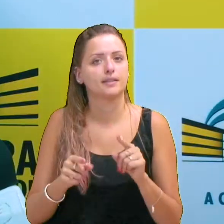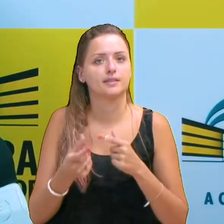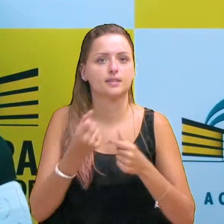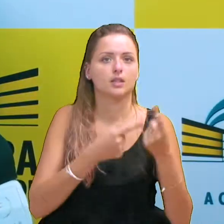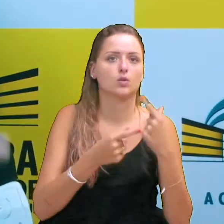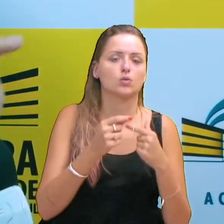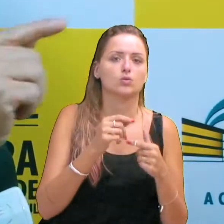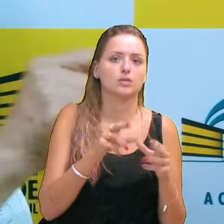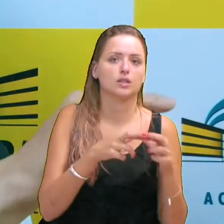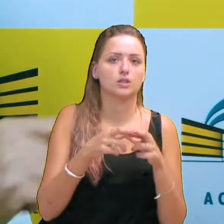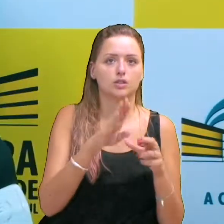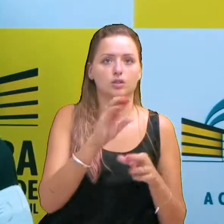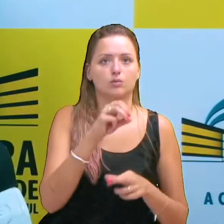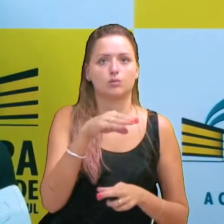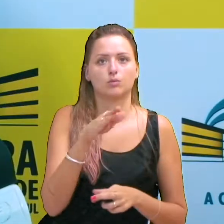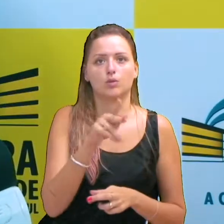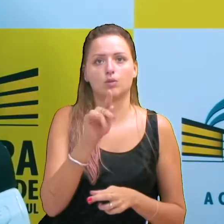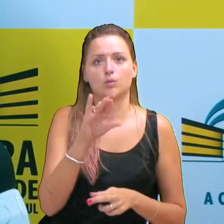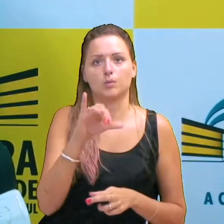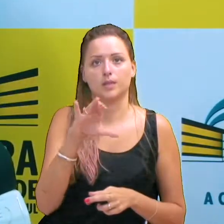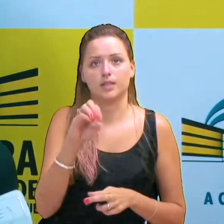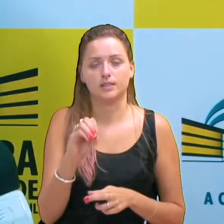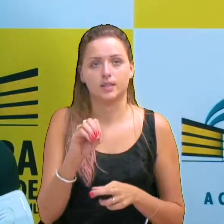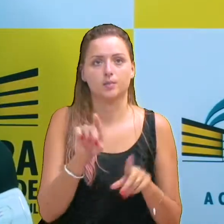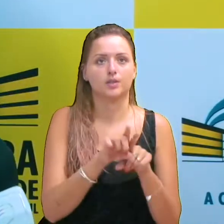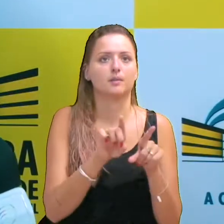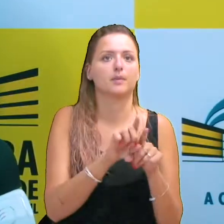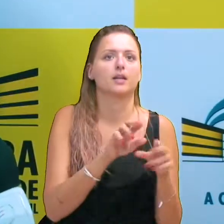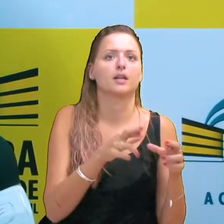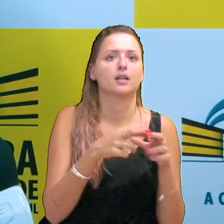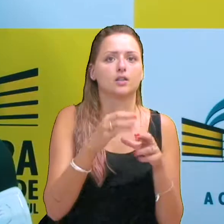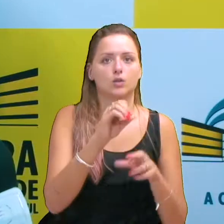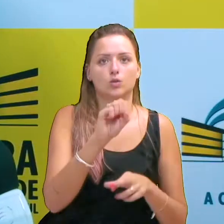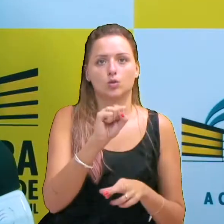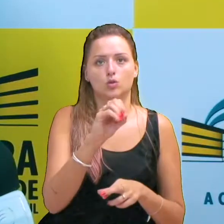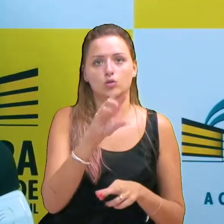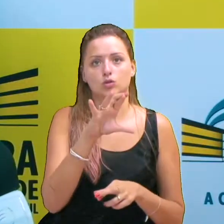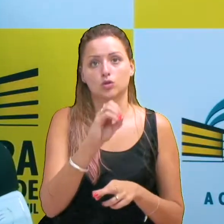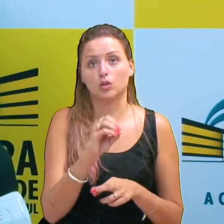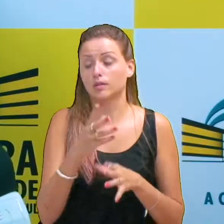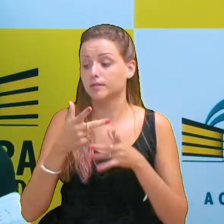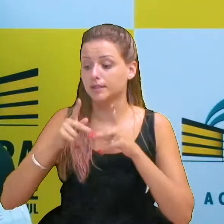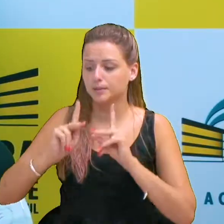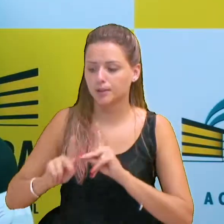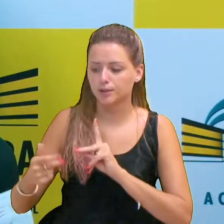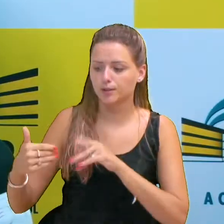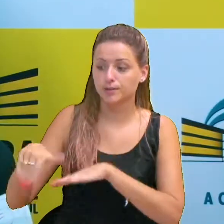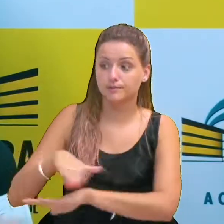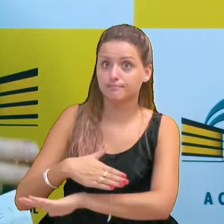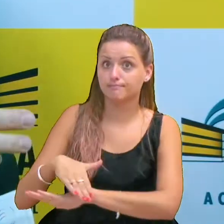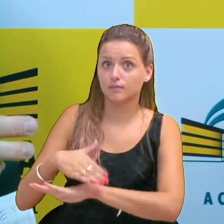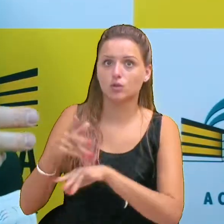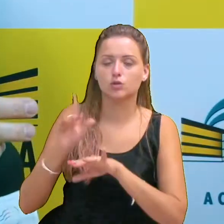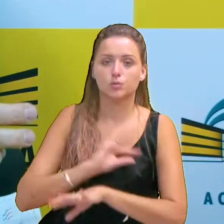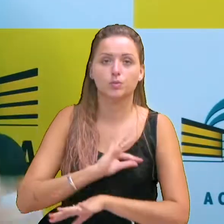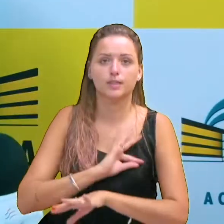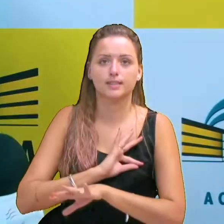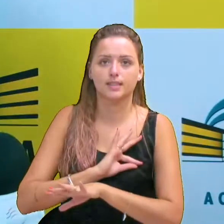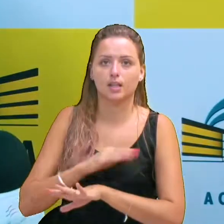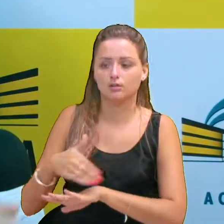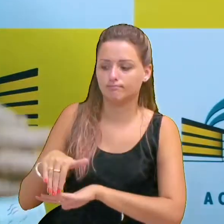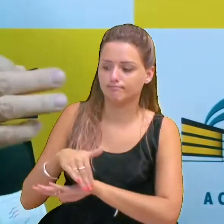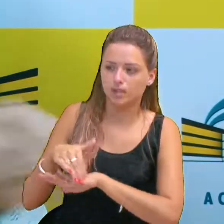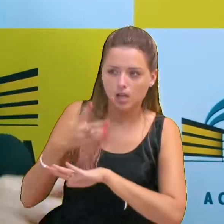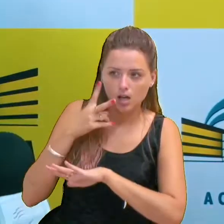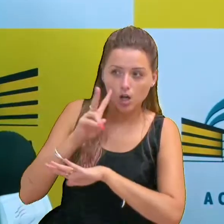de Bom Princípio, é o caso de Osório, onde a gente tem percebido que os policiais têm ficado à margem da rodovia com o